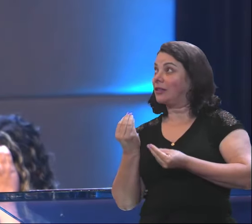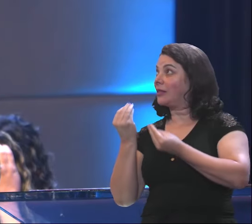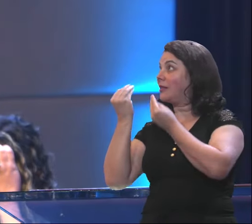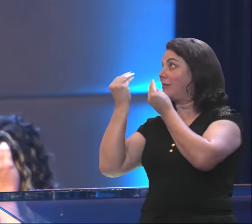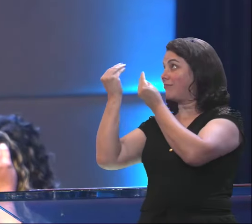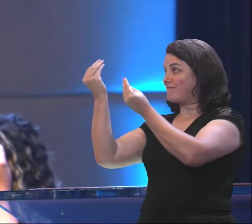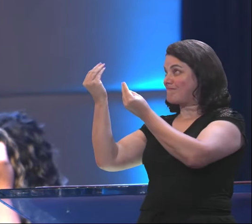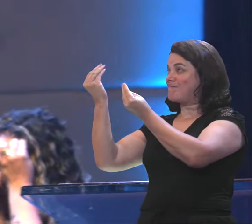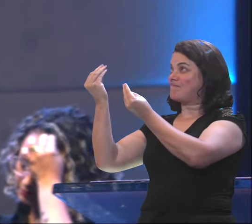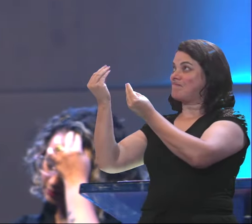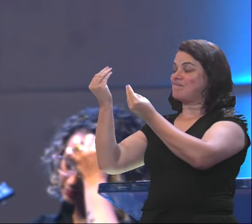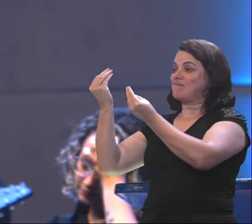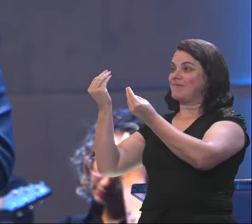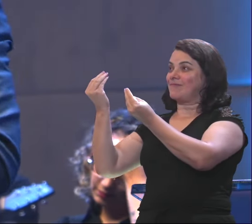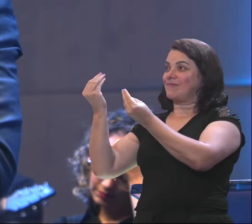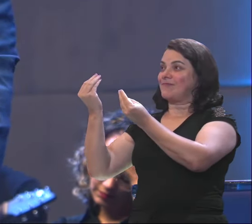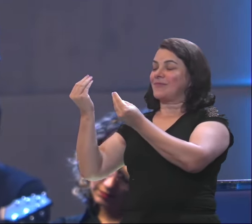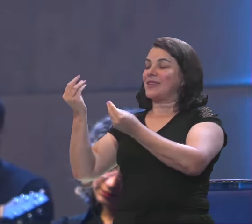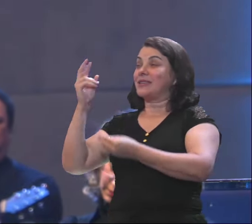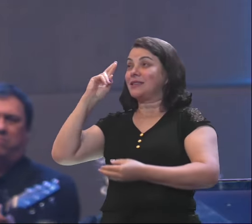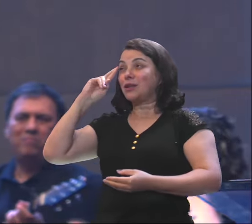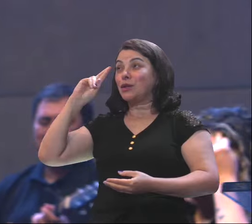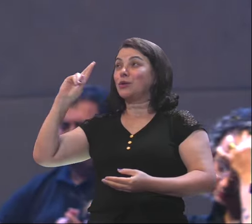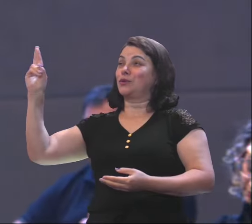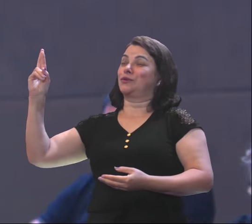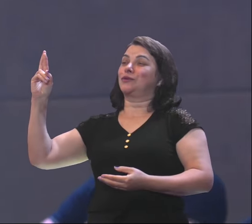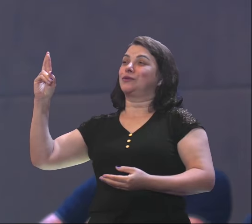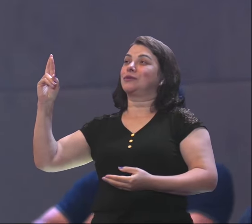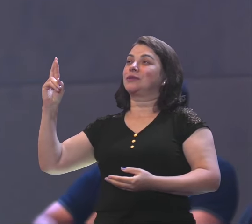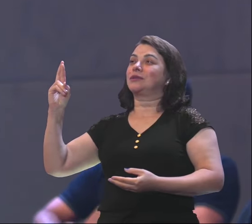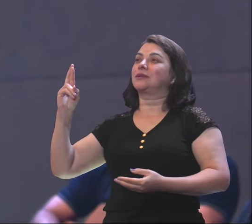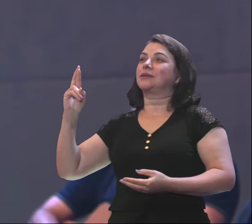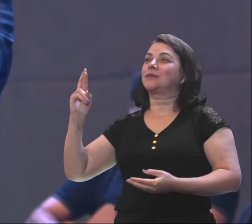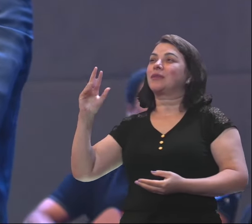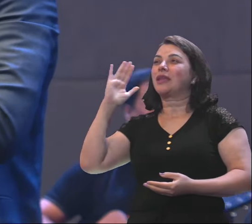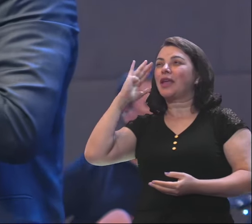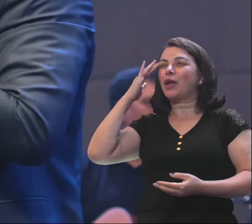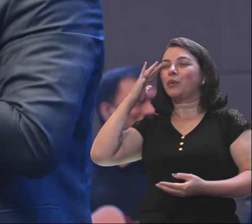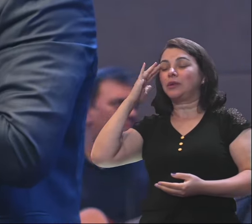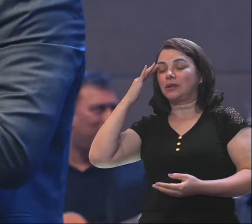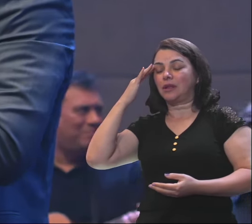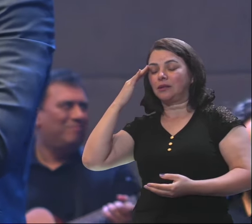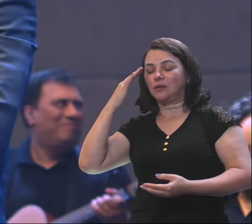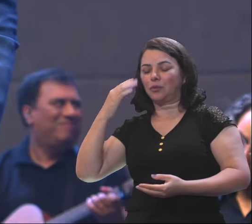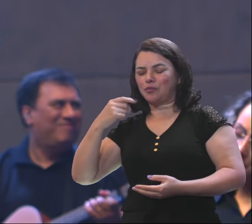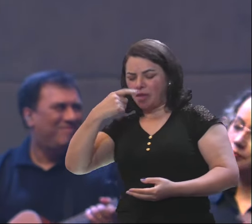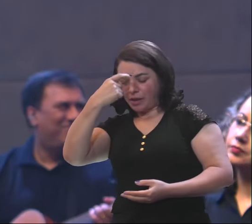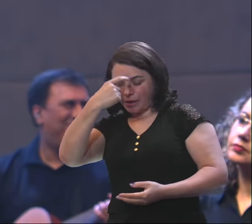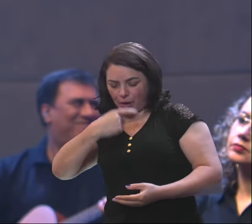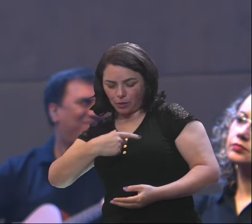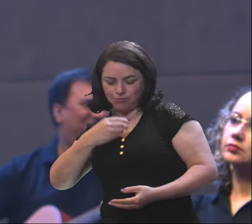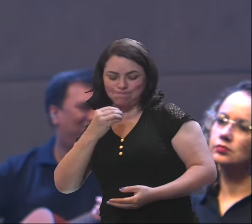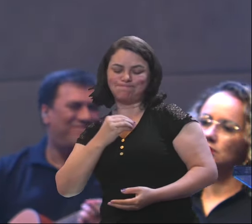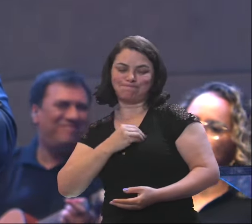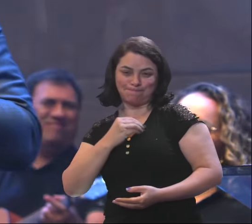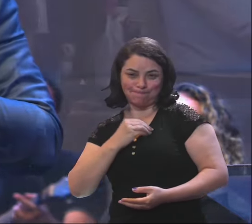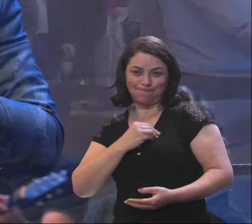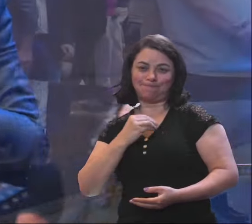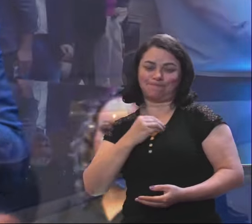mãos. Senhor Jesus, eu reconheço que sou pecador, eu